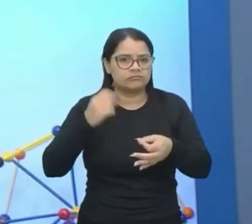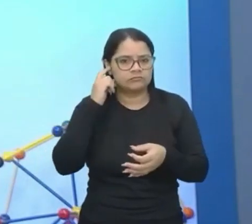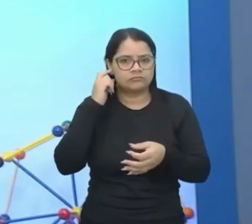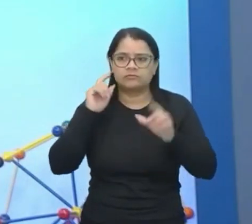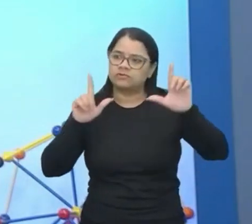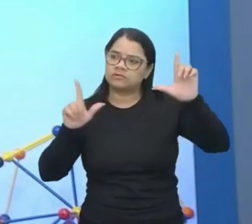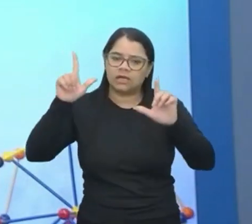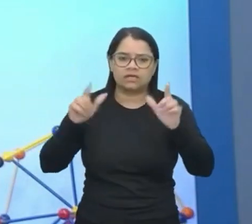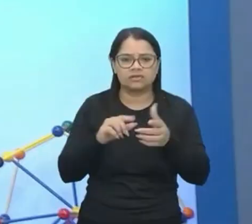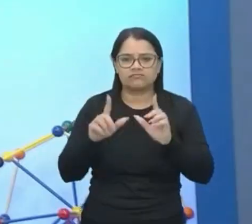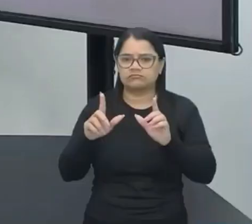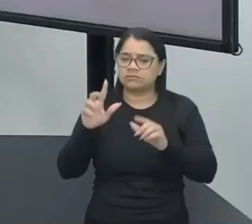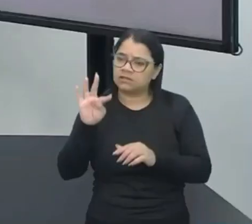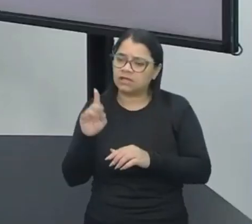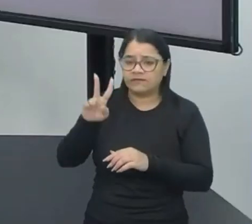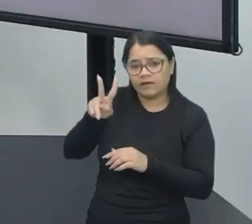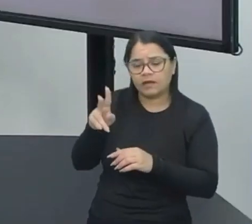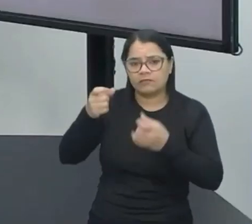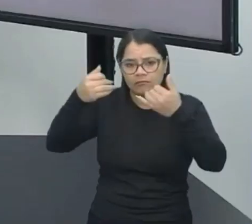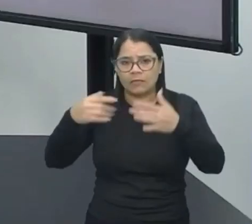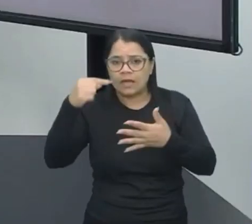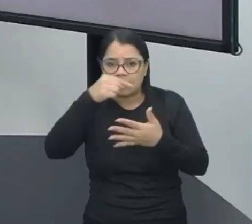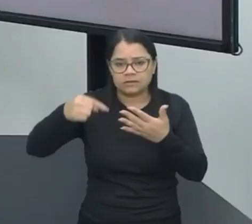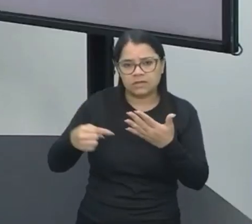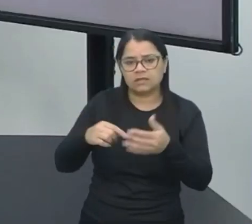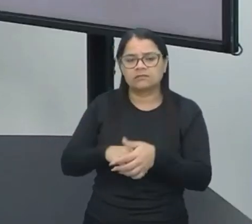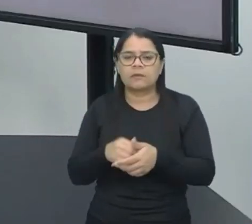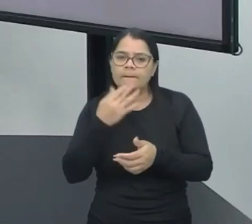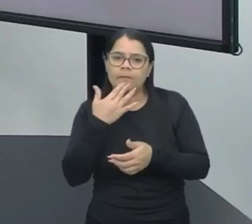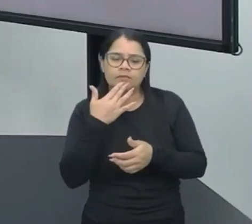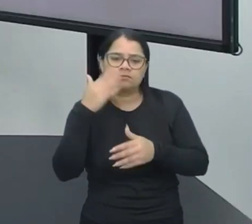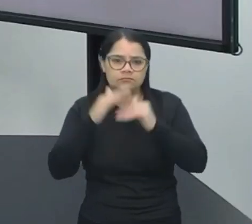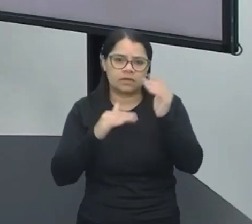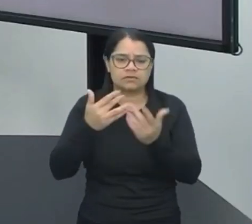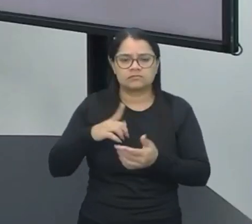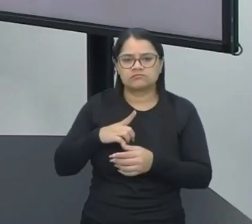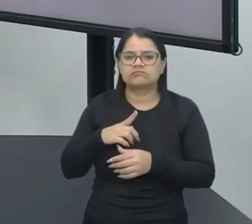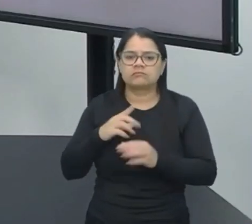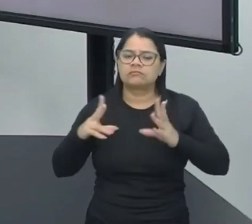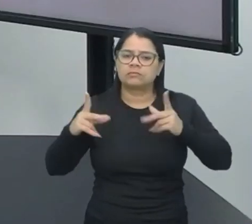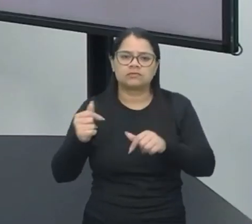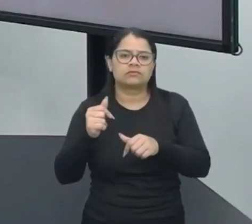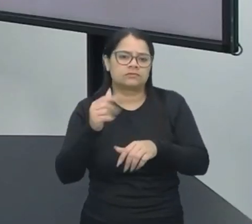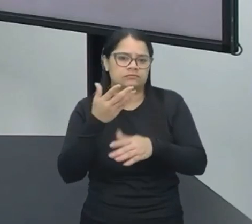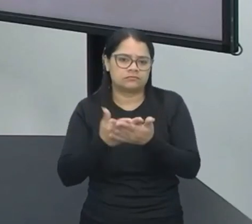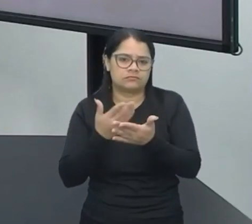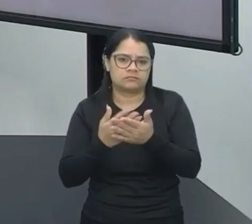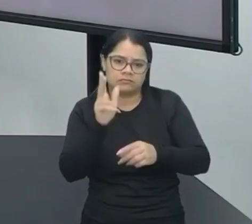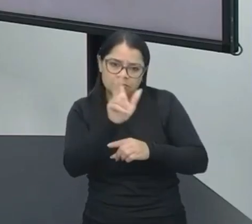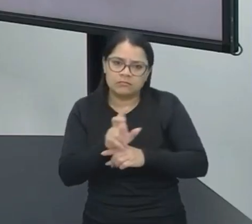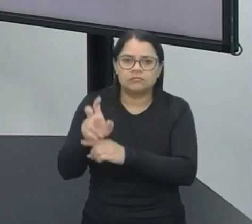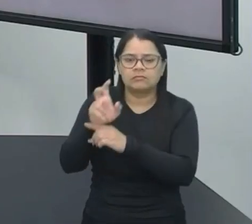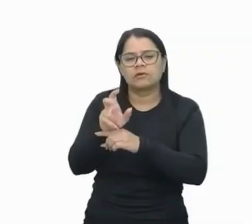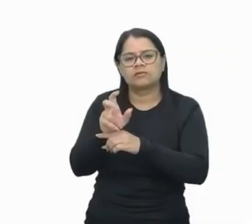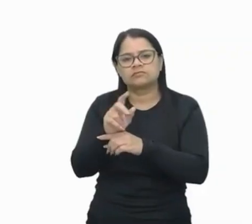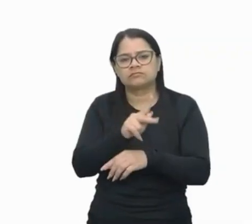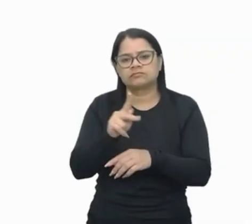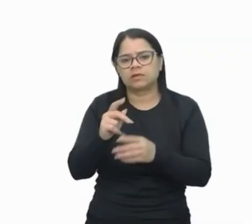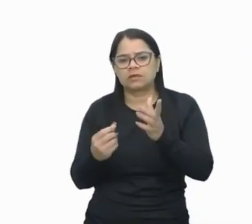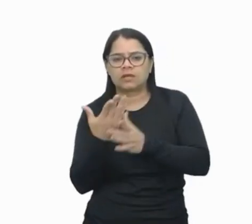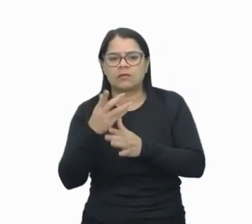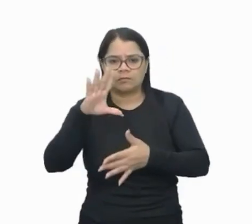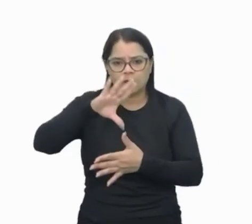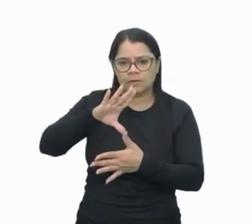slide na TV, etc. E aqui umas boas práticas que valem para todas as aulas de robótica, professor. Criar um mapa